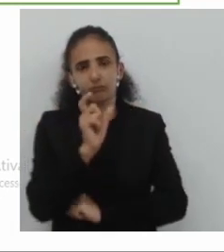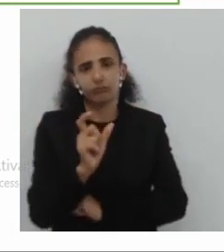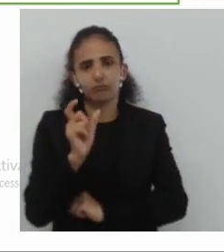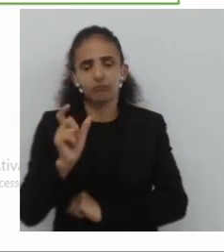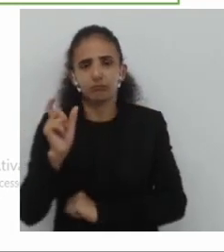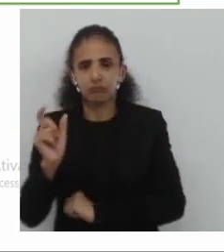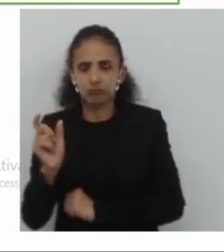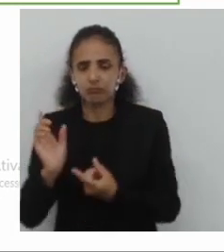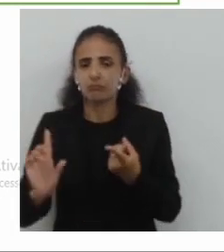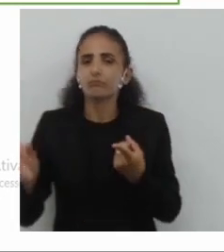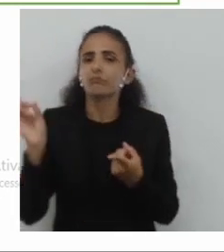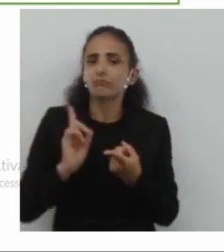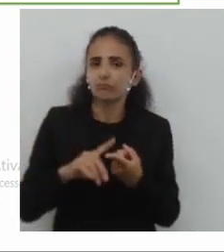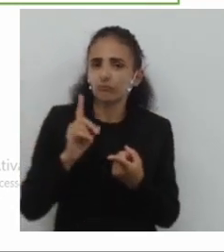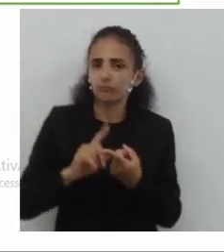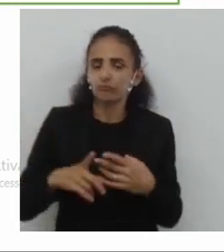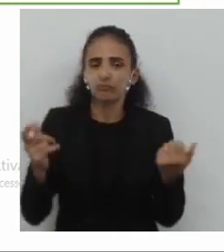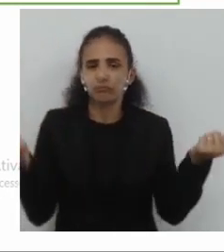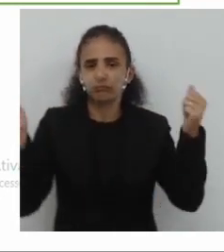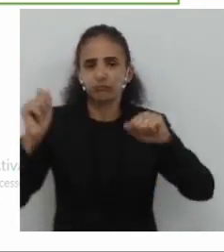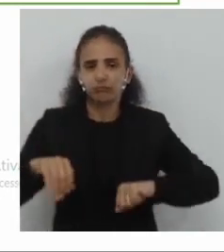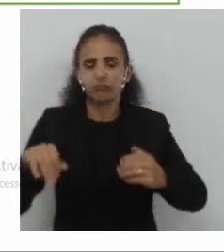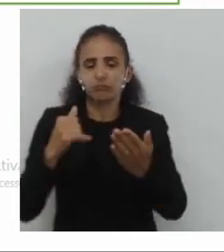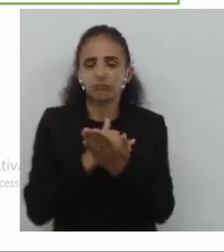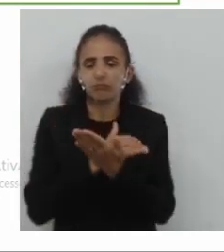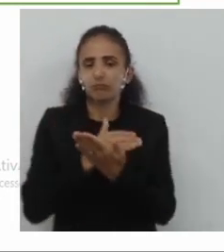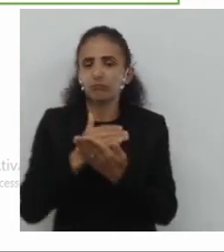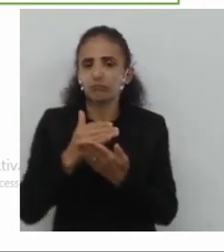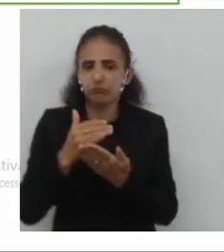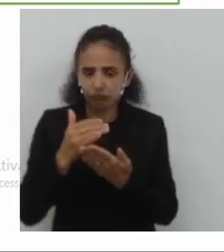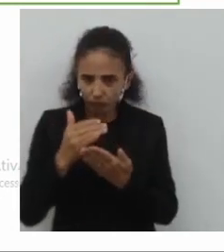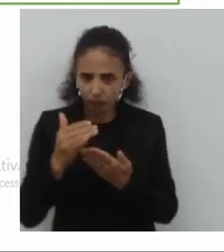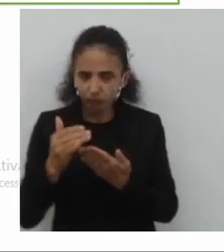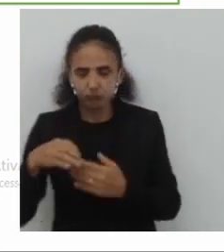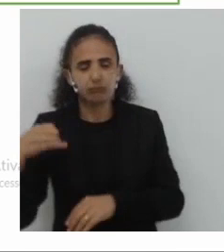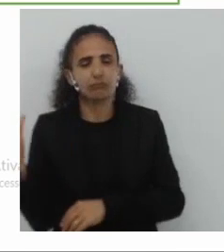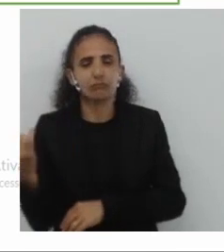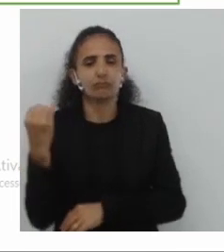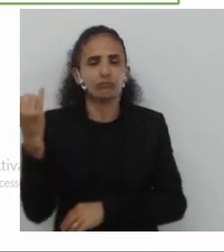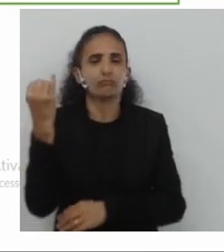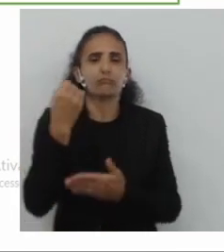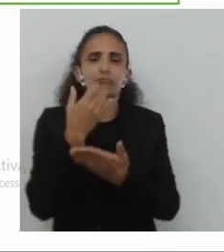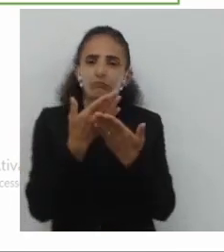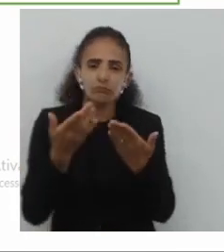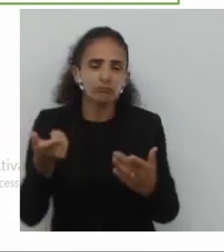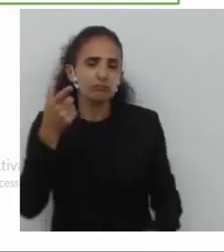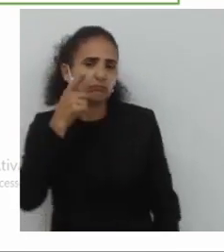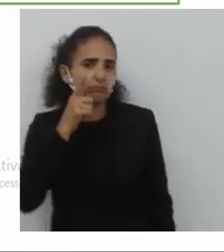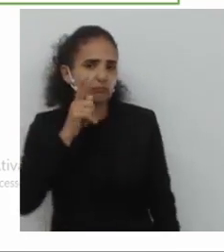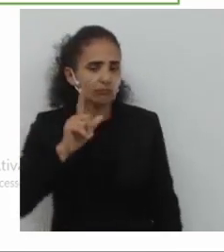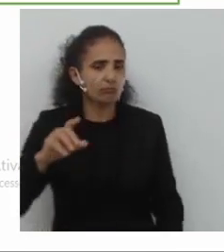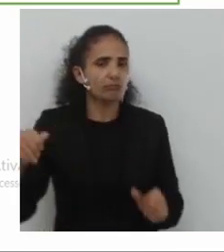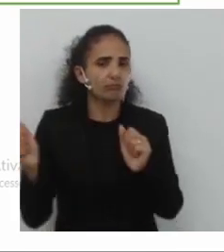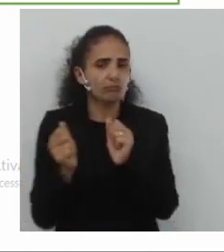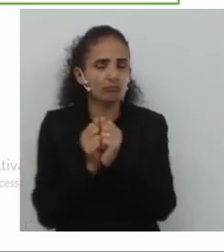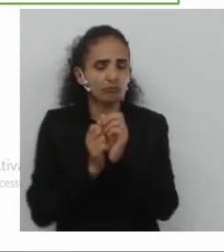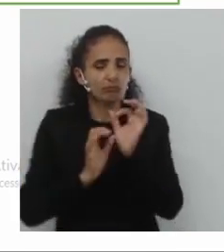palavras-chave. Também podemos ter citações ou frases-chave. Ou seja, você pode